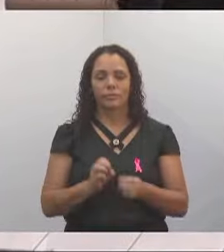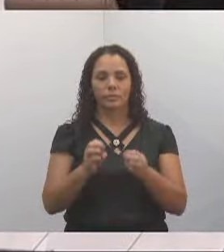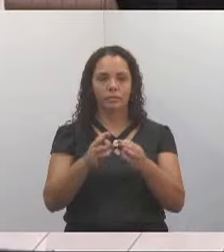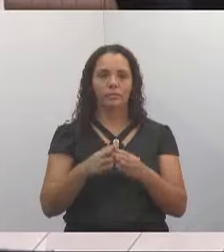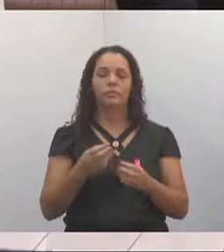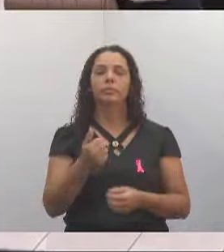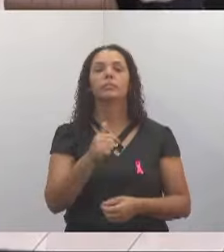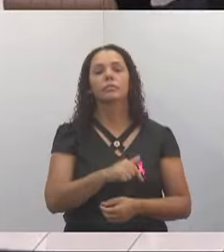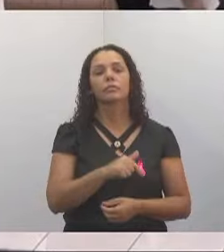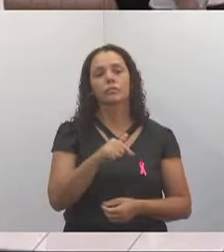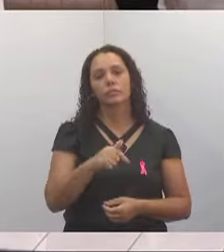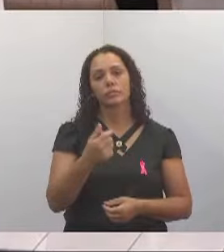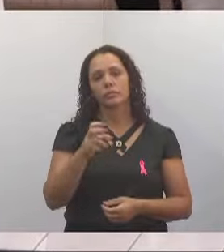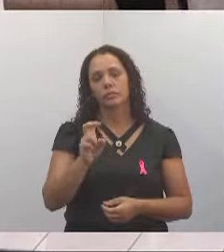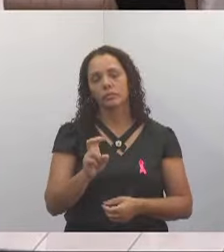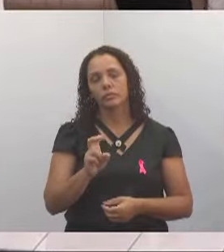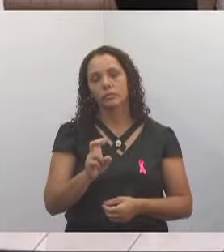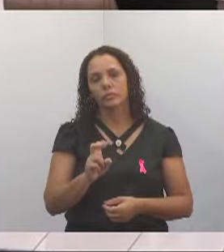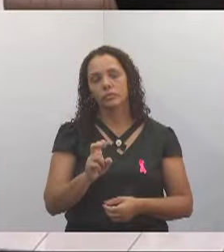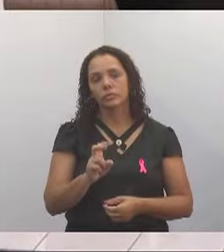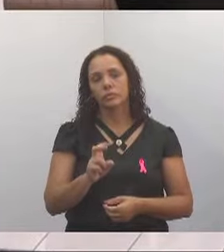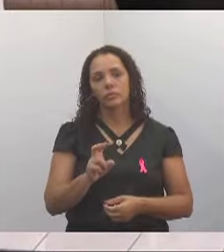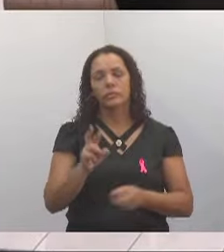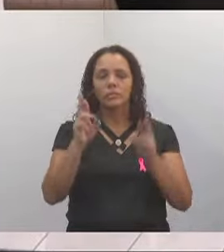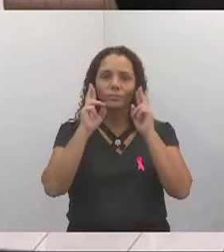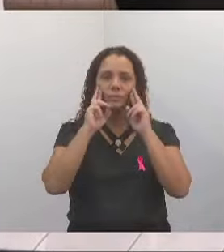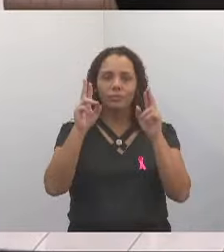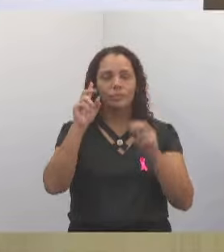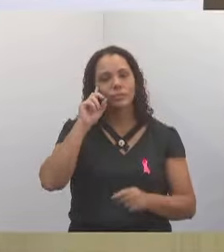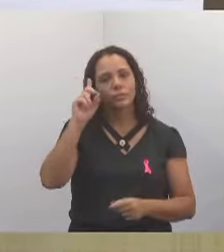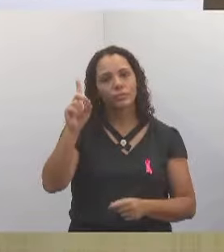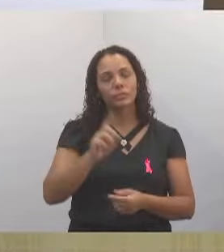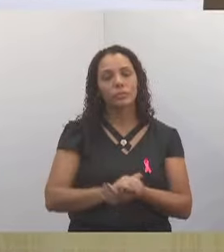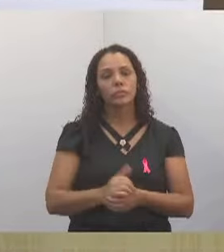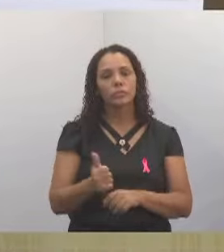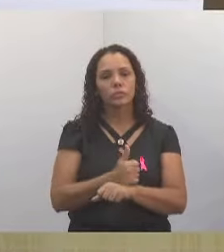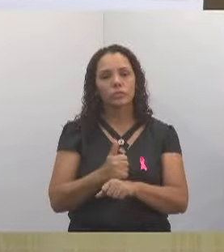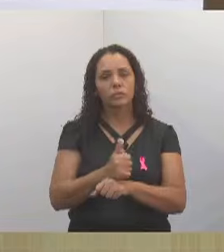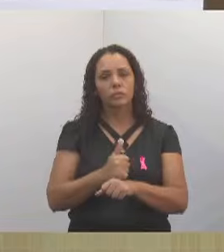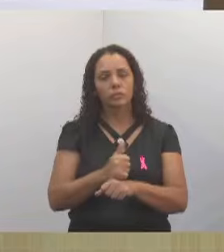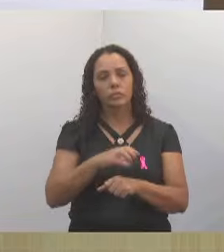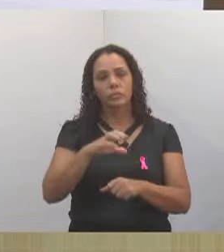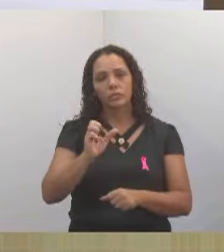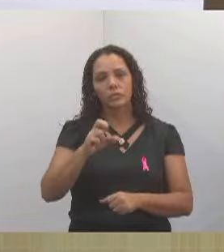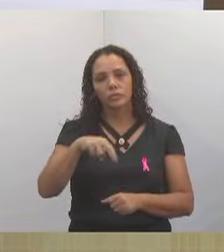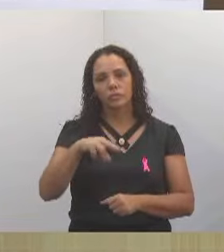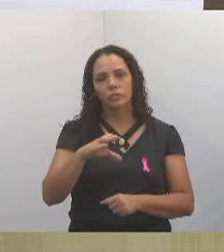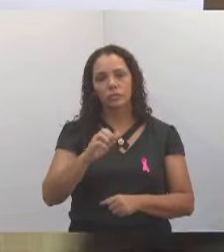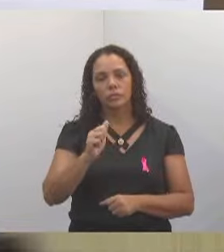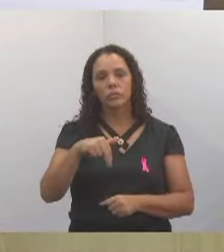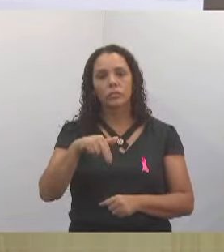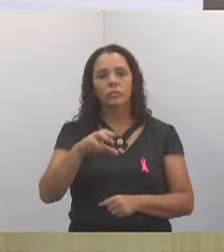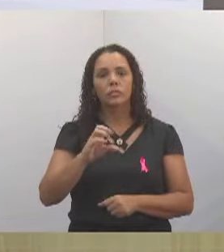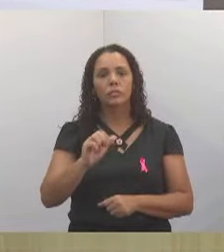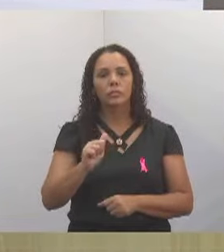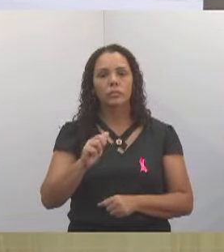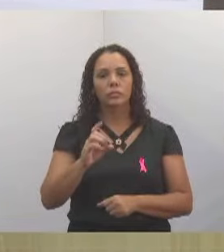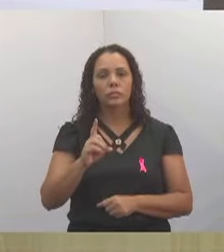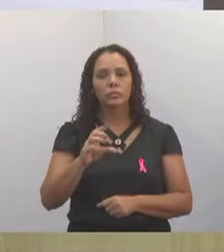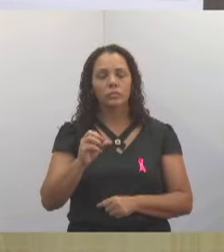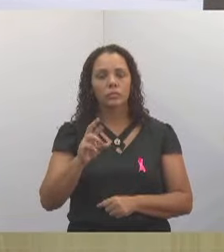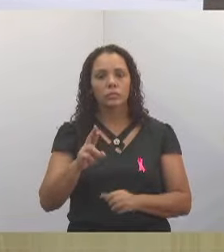Moção 775. Moção de reconhecimento pelo transcurso Dia do Encanador, 27 de setembro. Autoria, Paulino dos